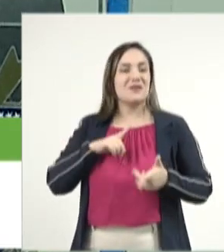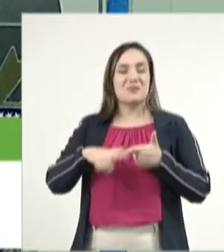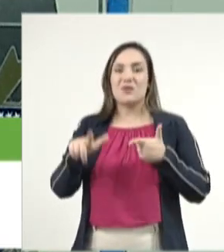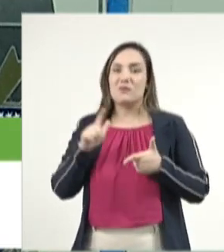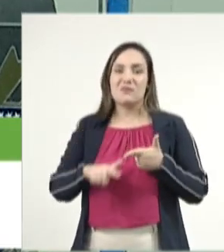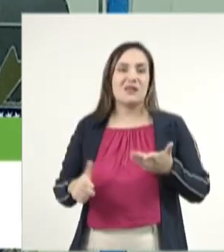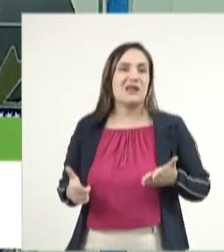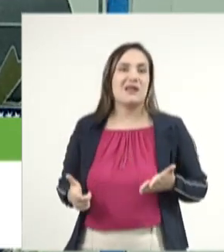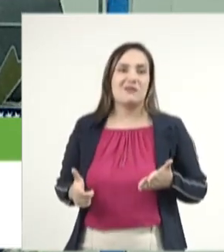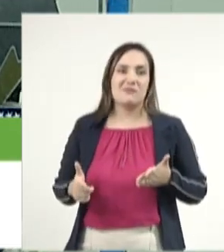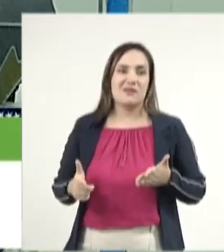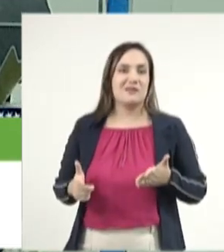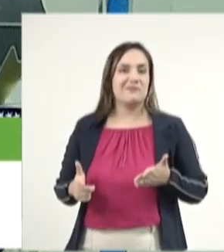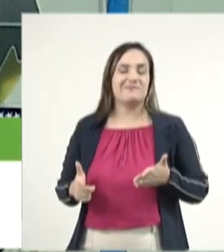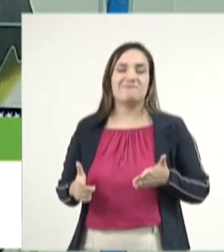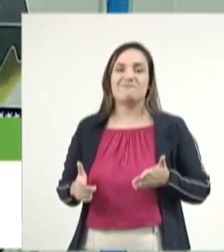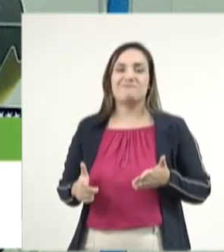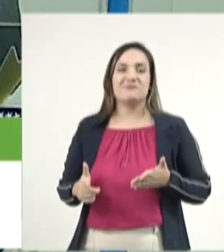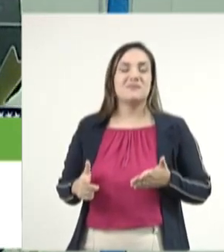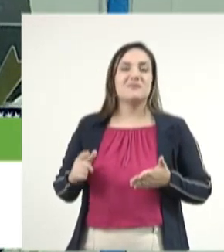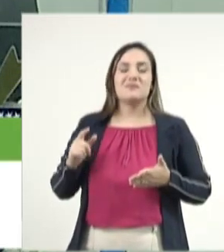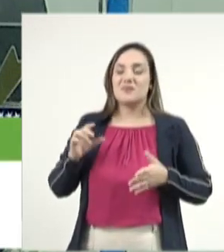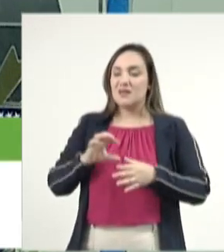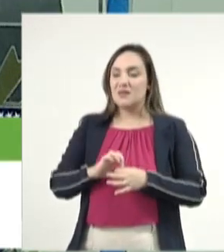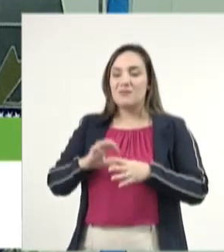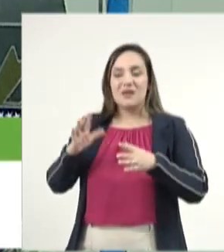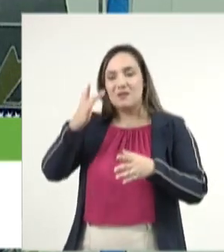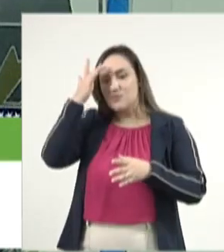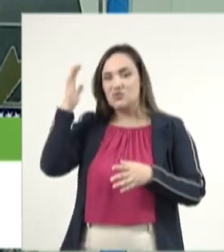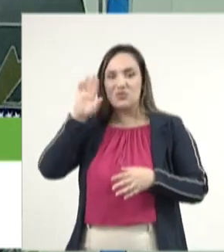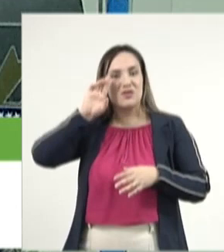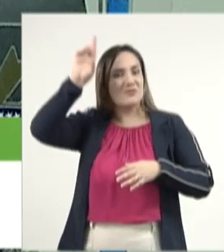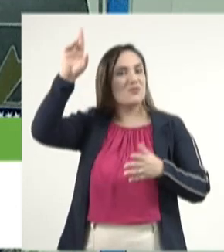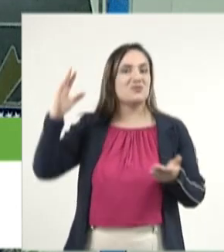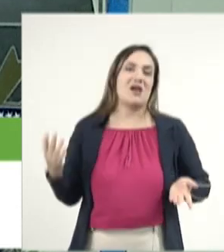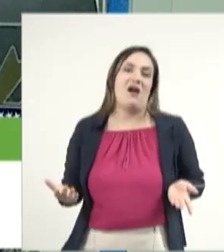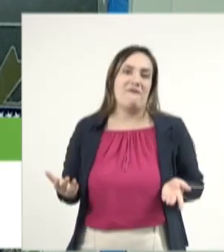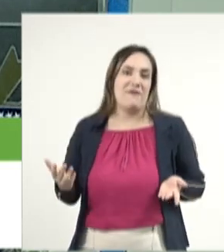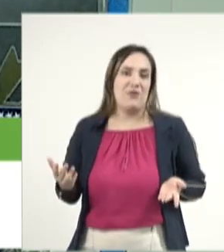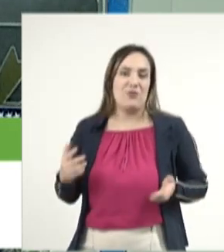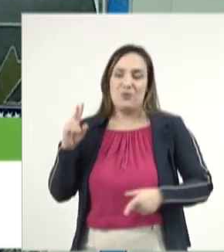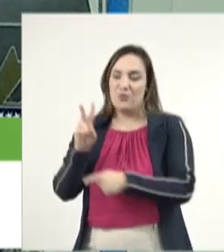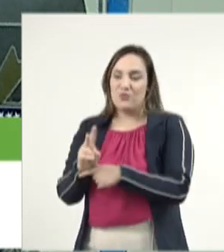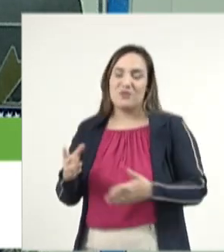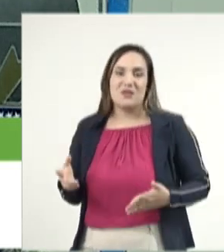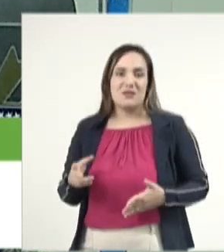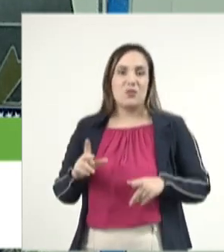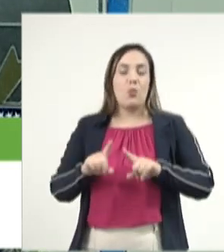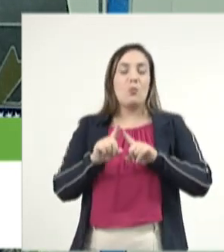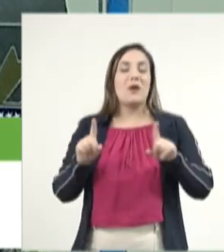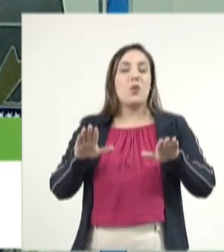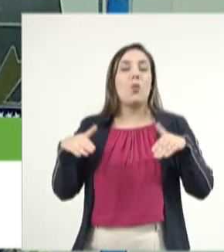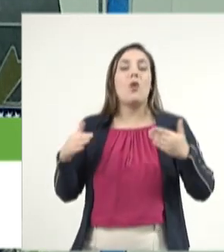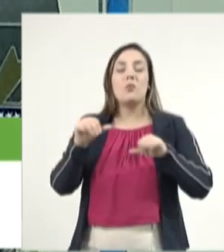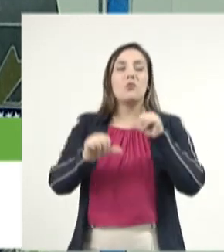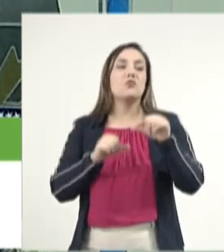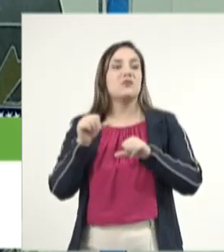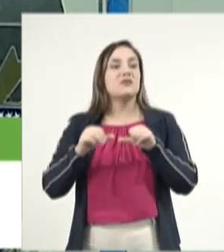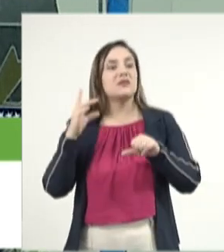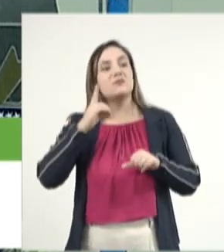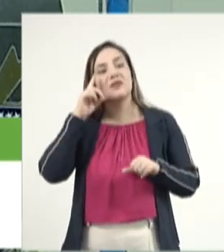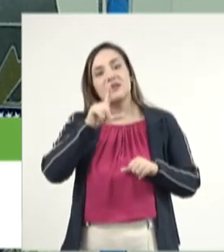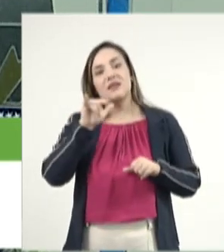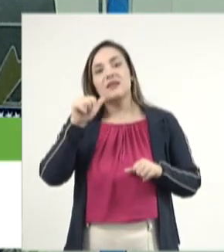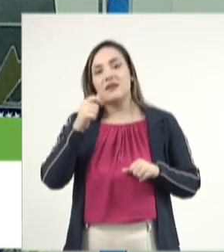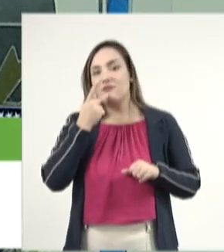acarretar contratempos para os cuidadores, para os tutores dessas pessoas. Então, qual que é a mudança que a deputada Lia Nogueira